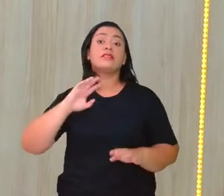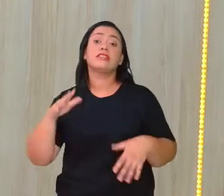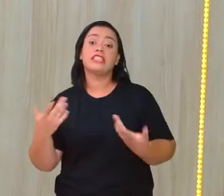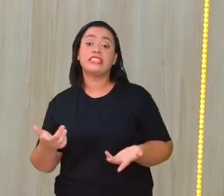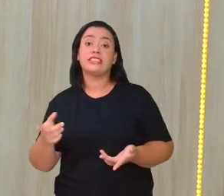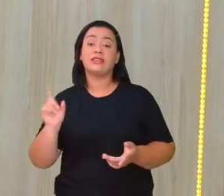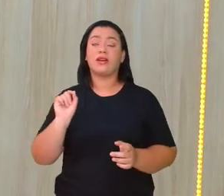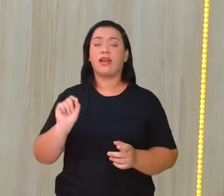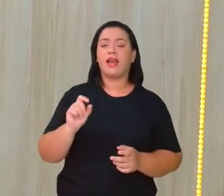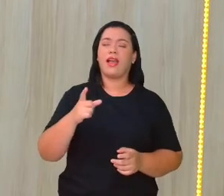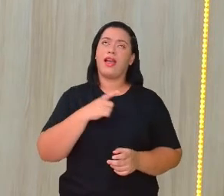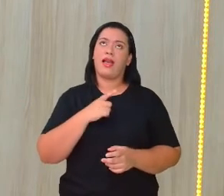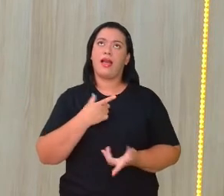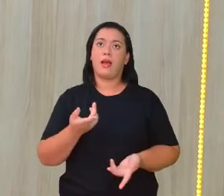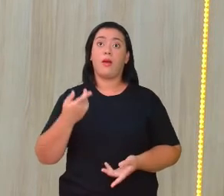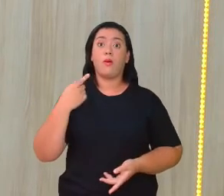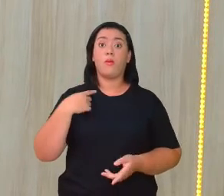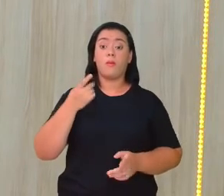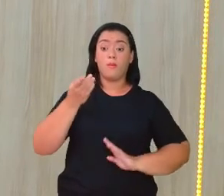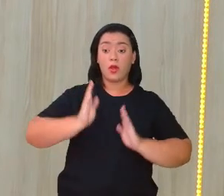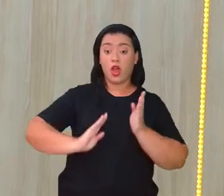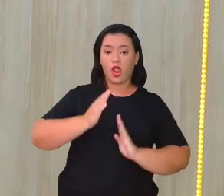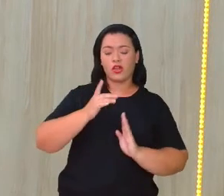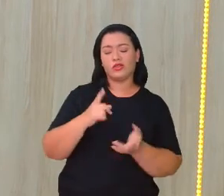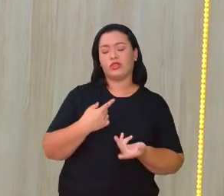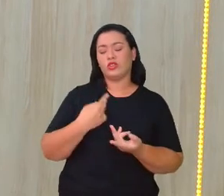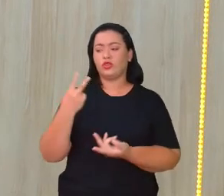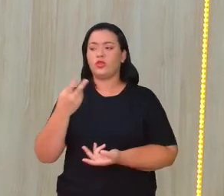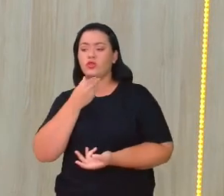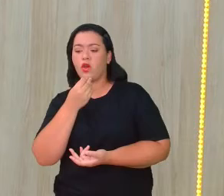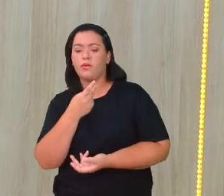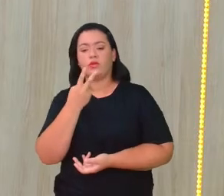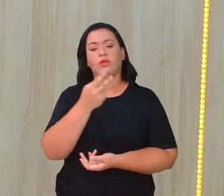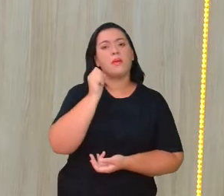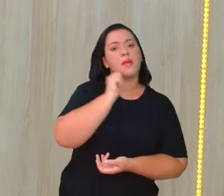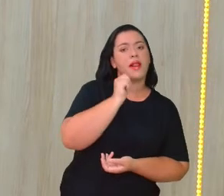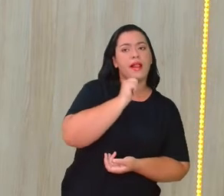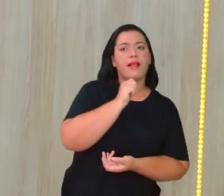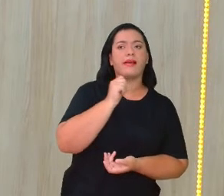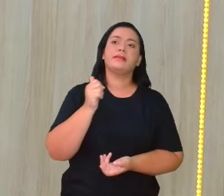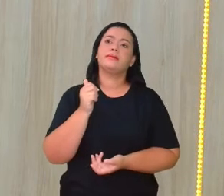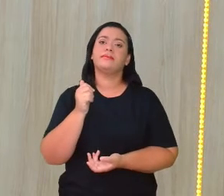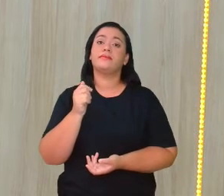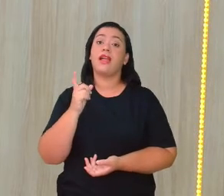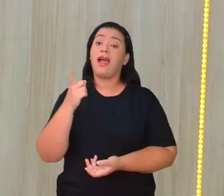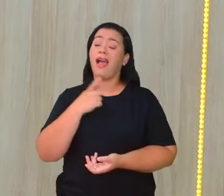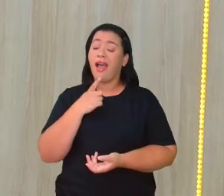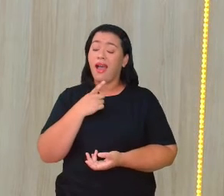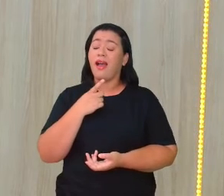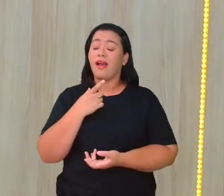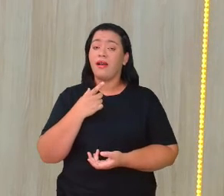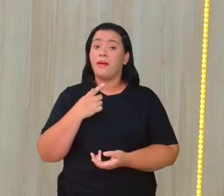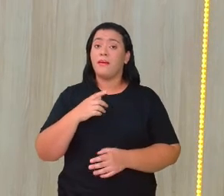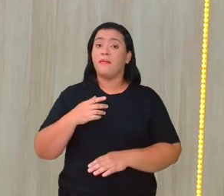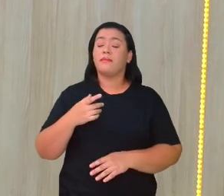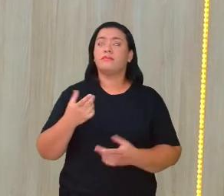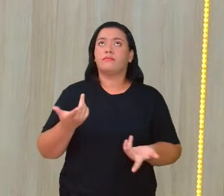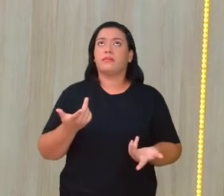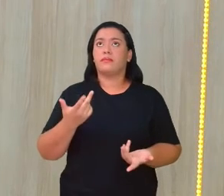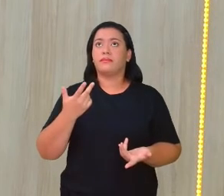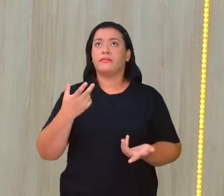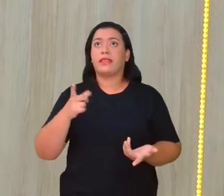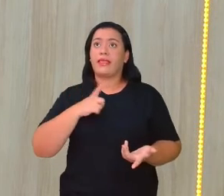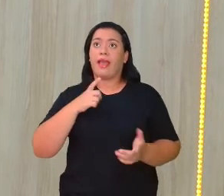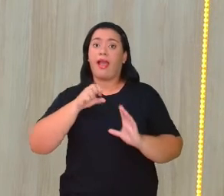sexo biológico, né, seja igual, então 2 homens, 2 mulheres, essas pessoas, por mais que tenham